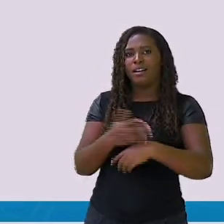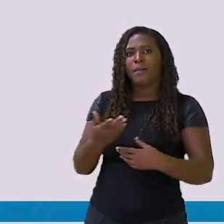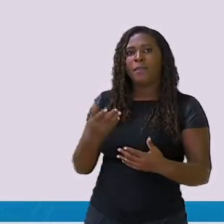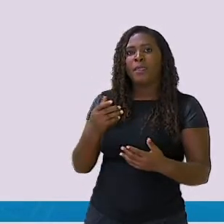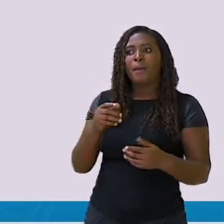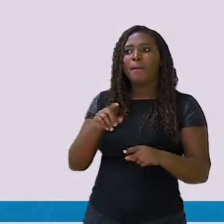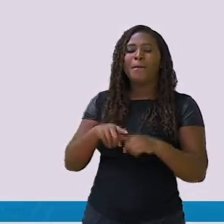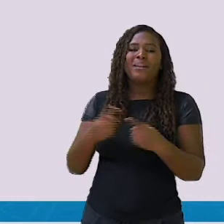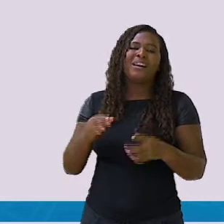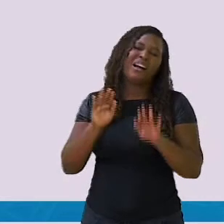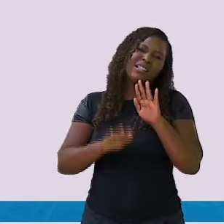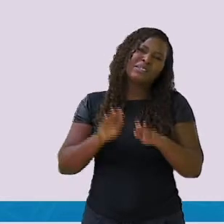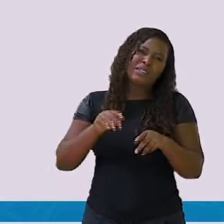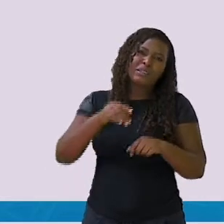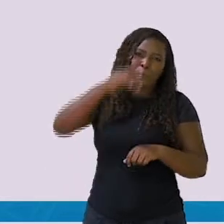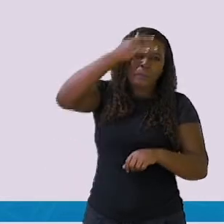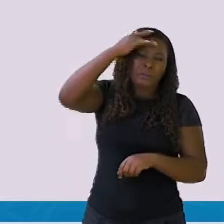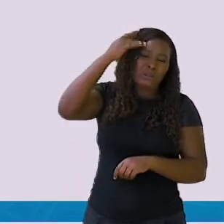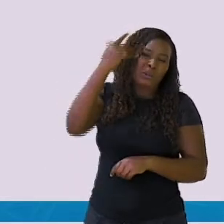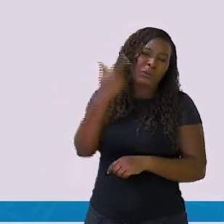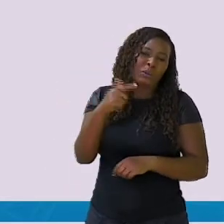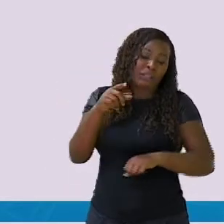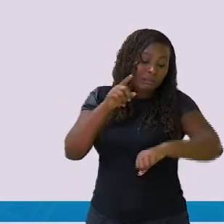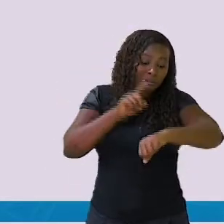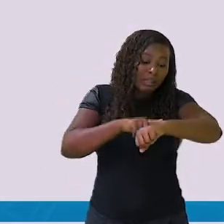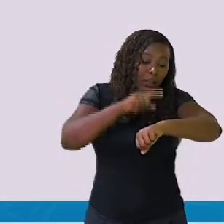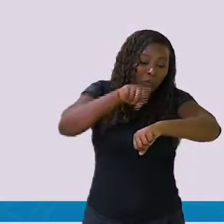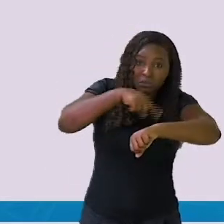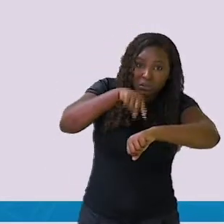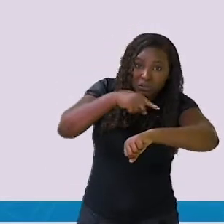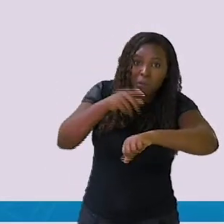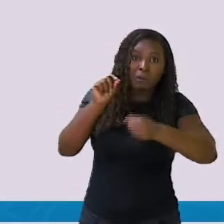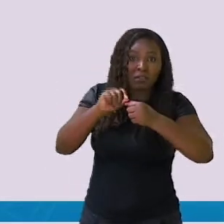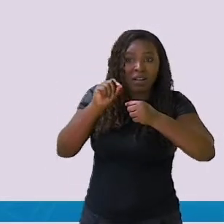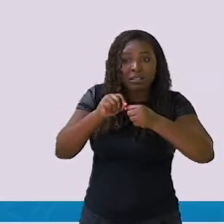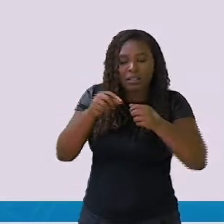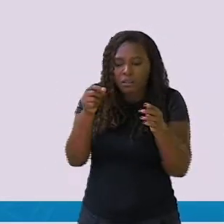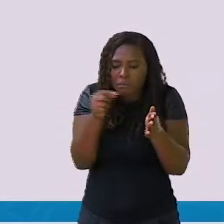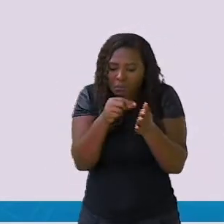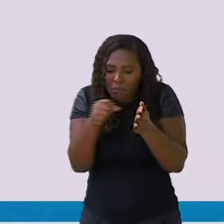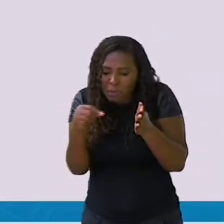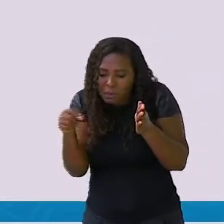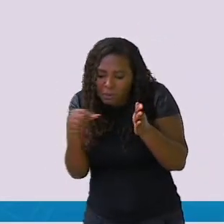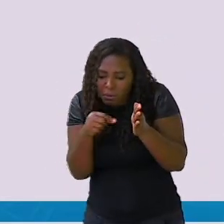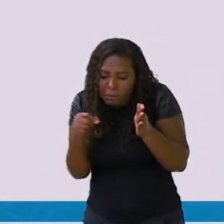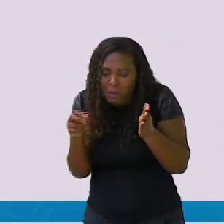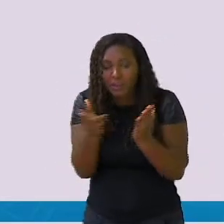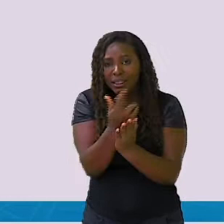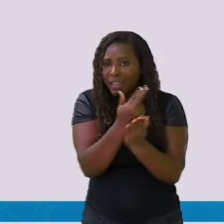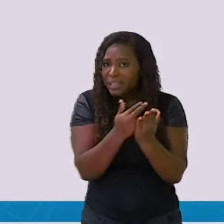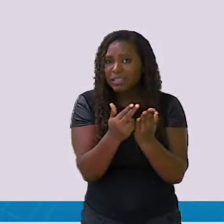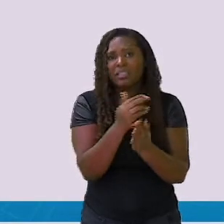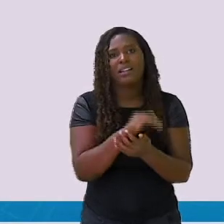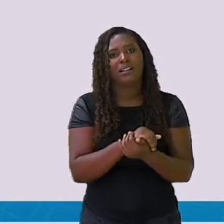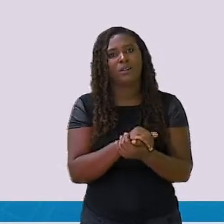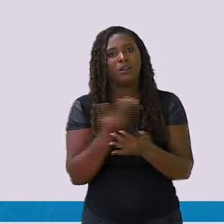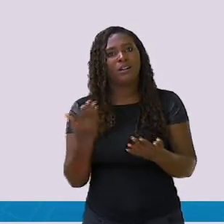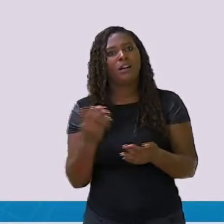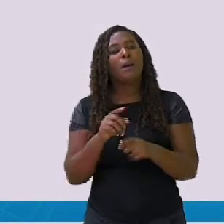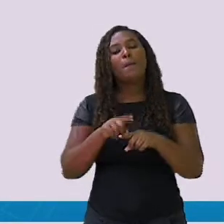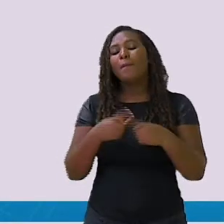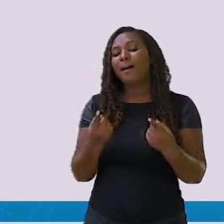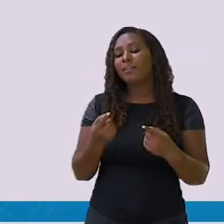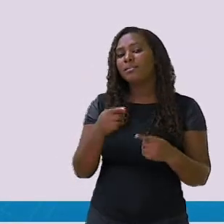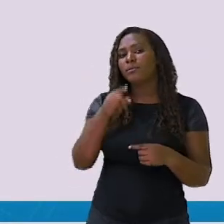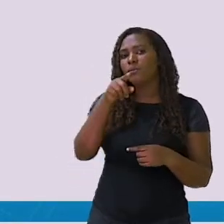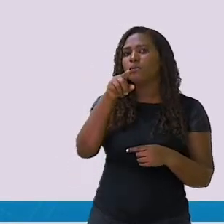elaborados, né? Ou desconhecem as regras para a criação dos mapas mentais, mas nem por isso você precisa deixar de